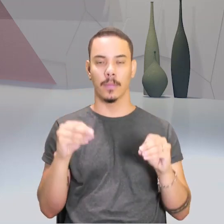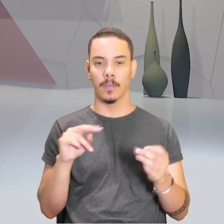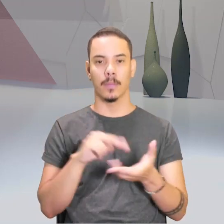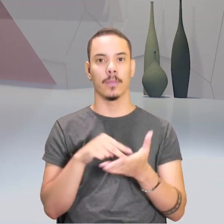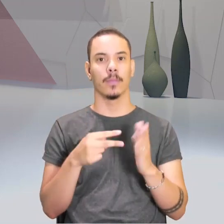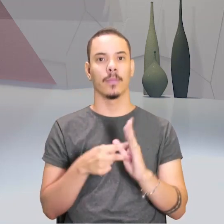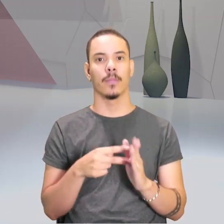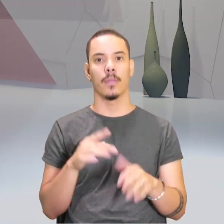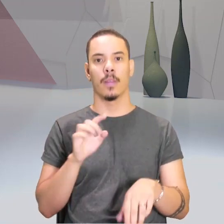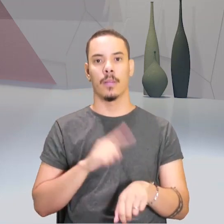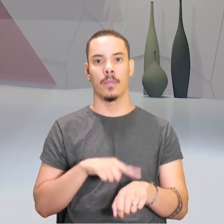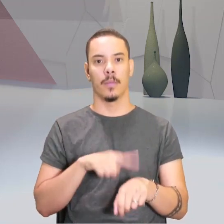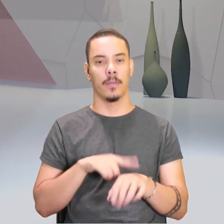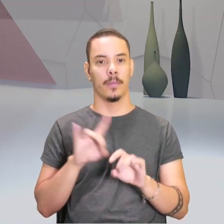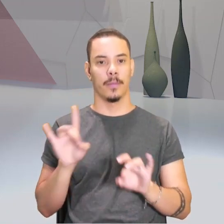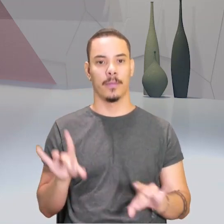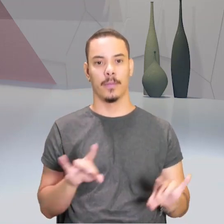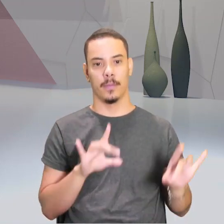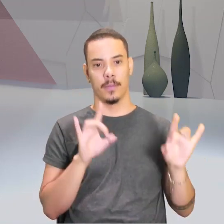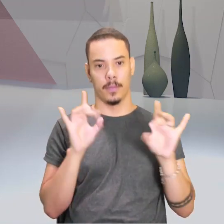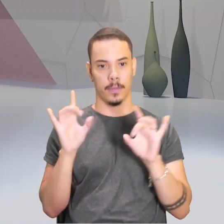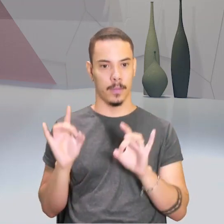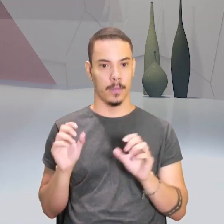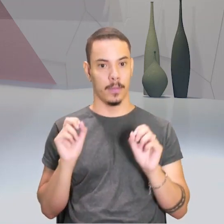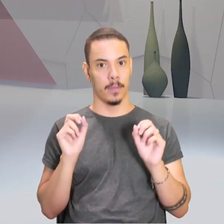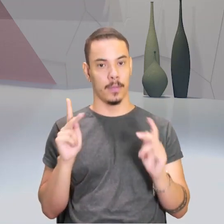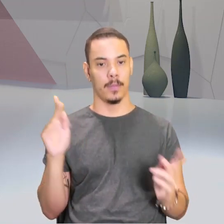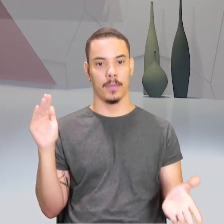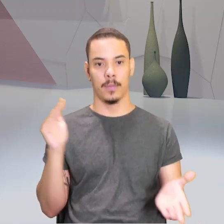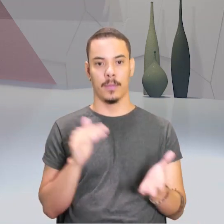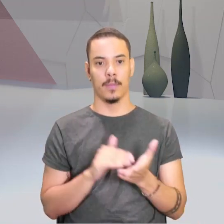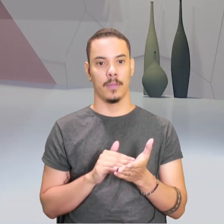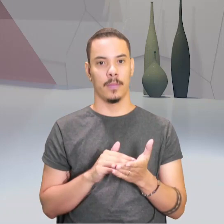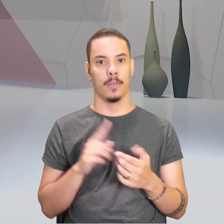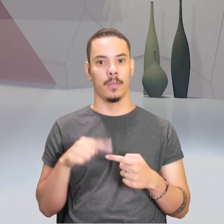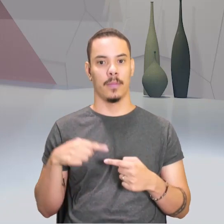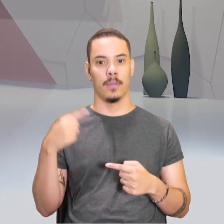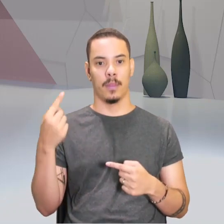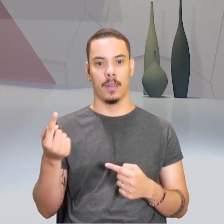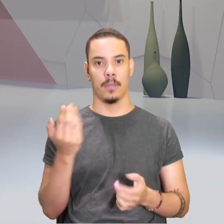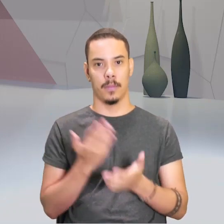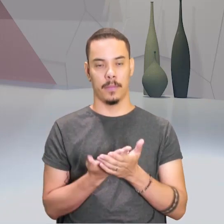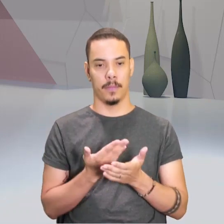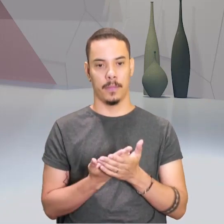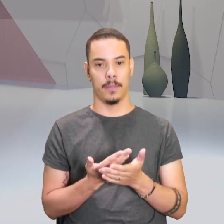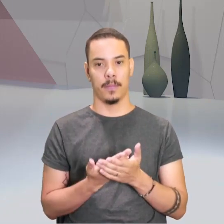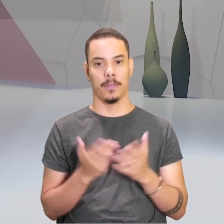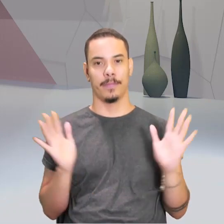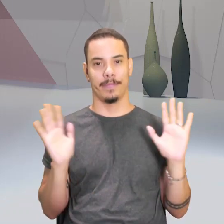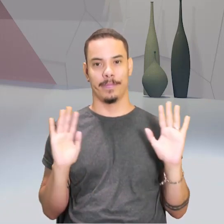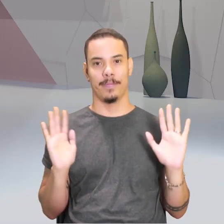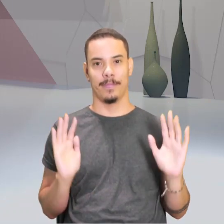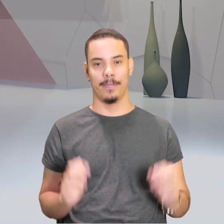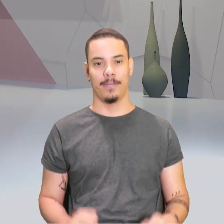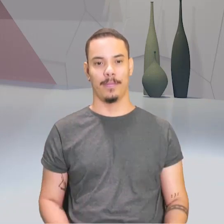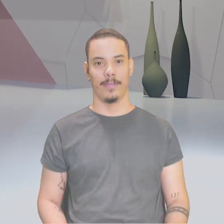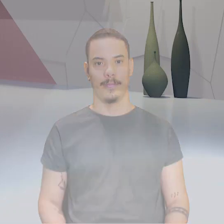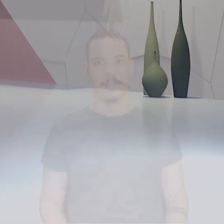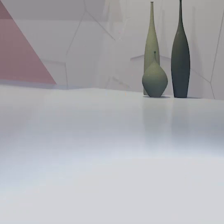brilhar nesse momento também, certo? Ok, valeu! Então a gente aguarda vocês na próxima. Até lá!